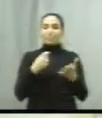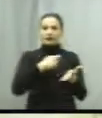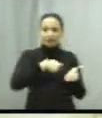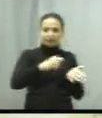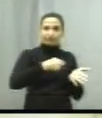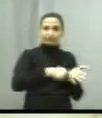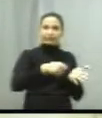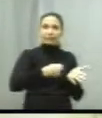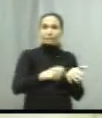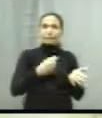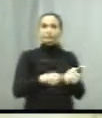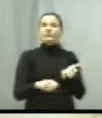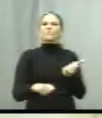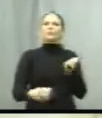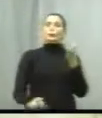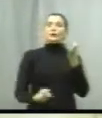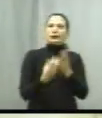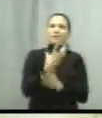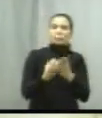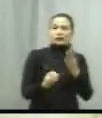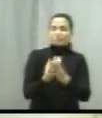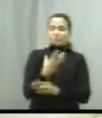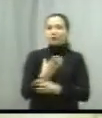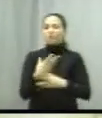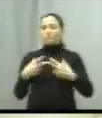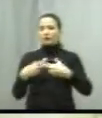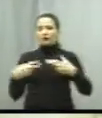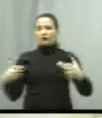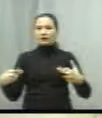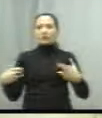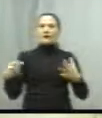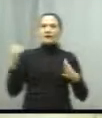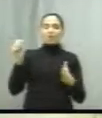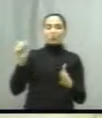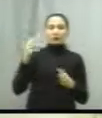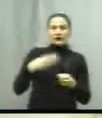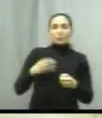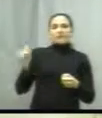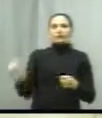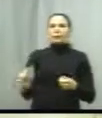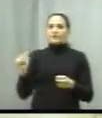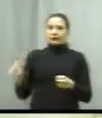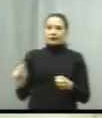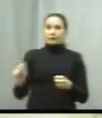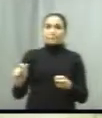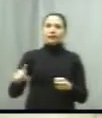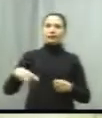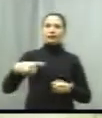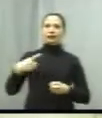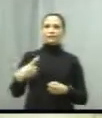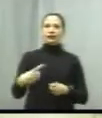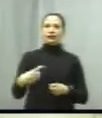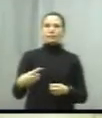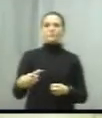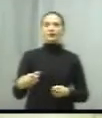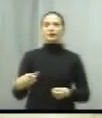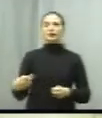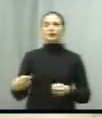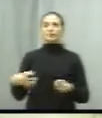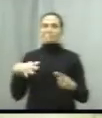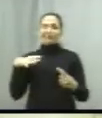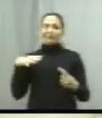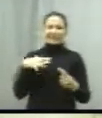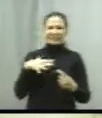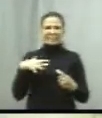um de vocês para a criação desse importante instrumento para a cidade de Araraquara. Passado toda a